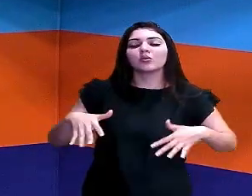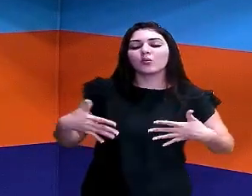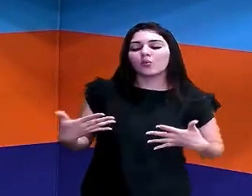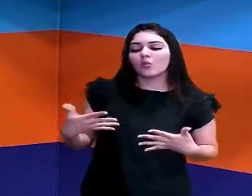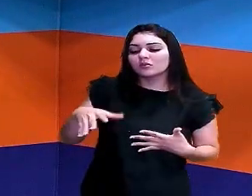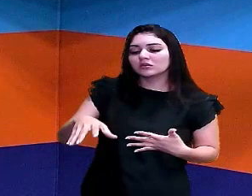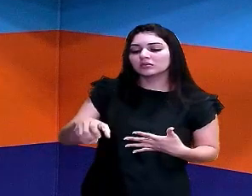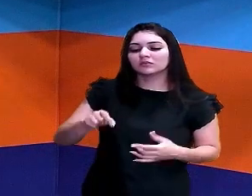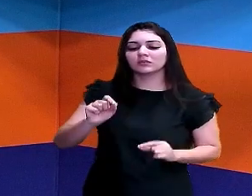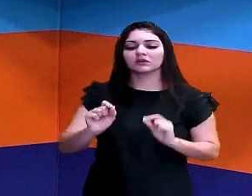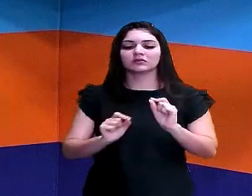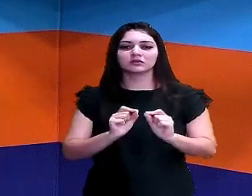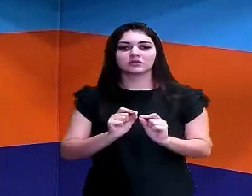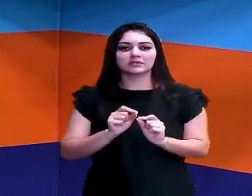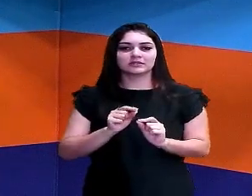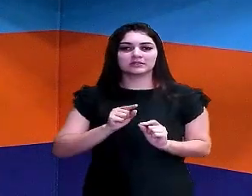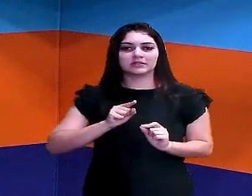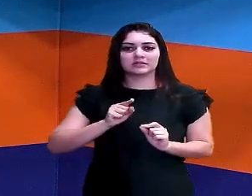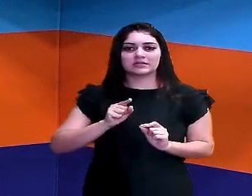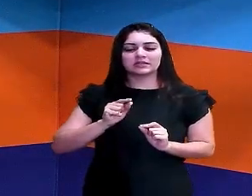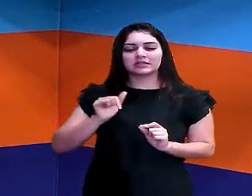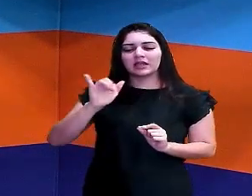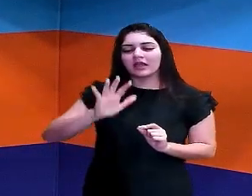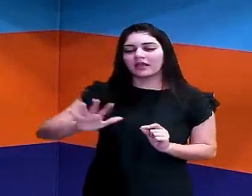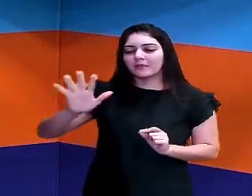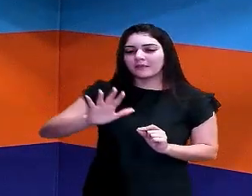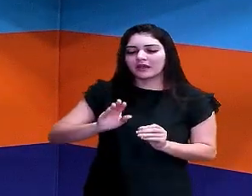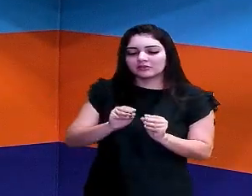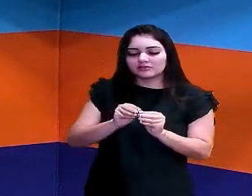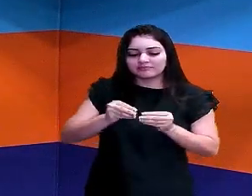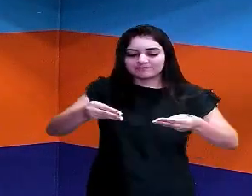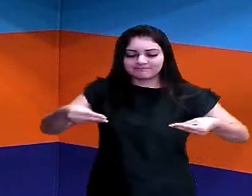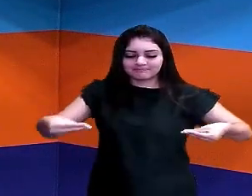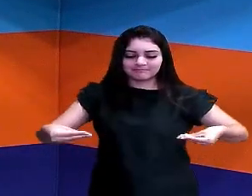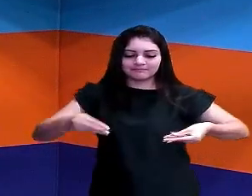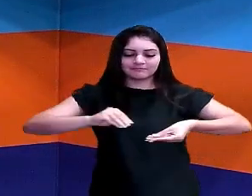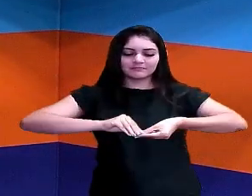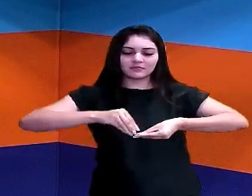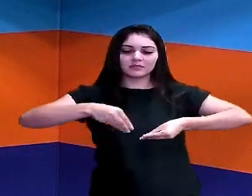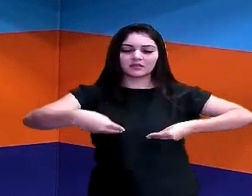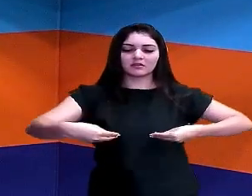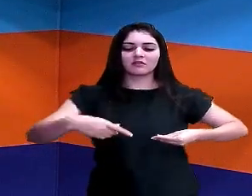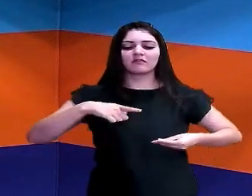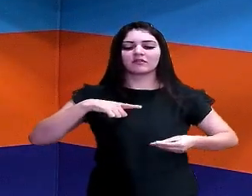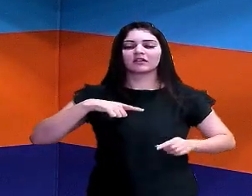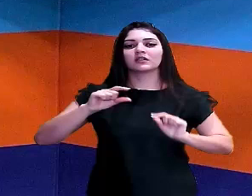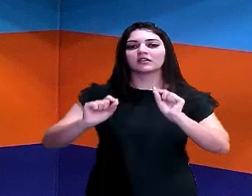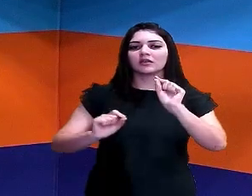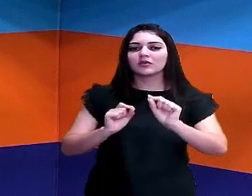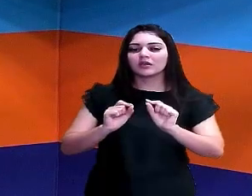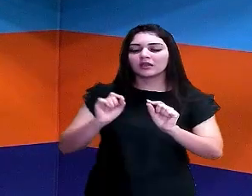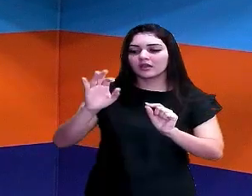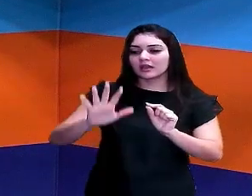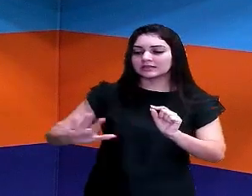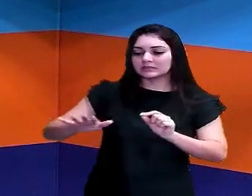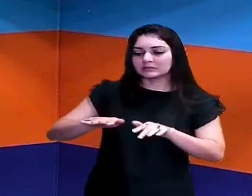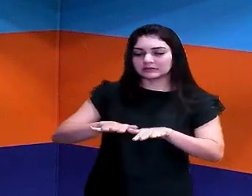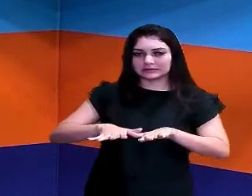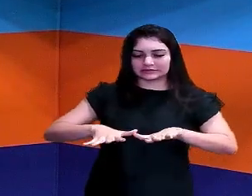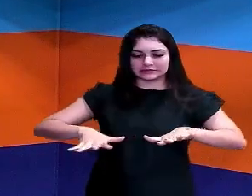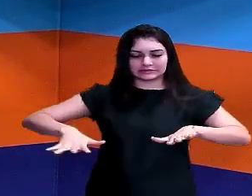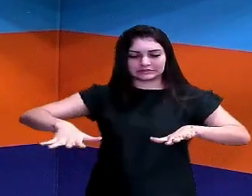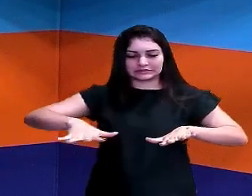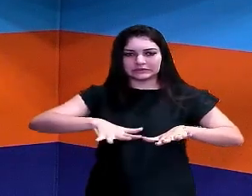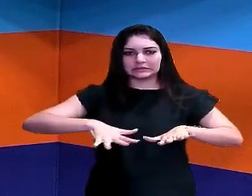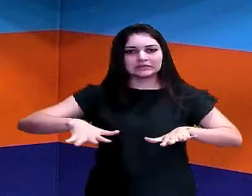pego esses sólidos e desmonto, eu vou ter as figuras planas, tá, também, lembra? E